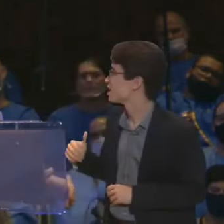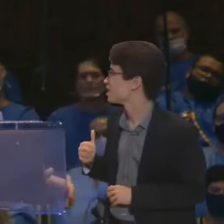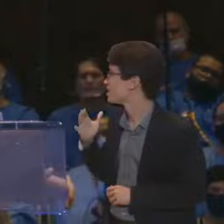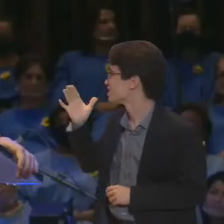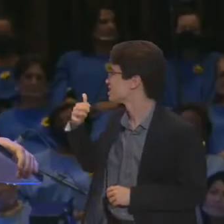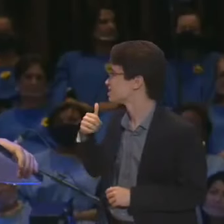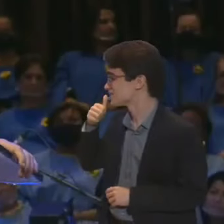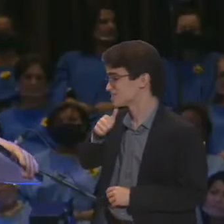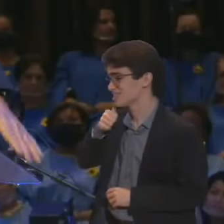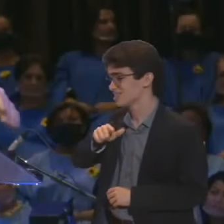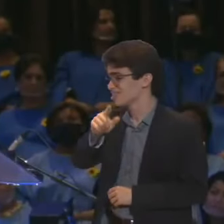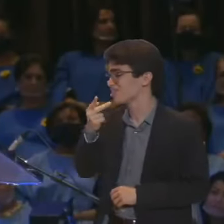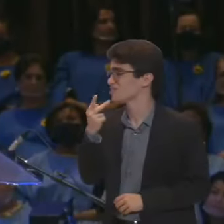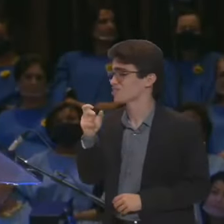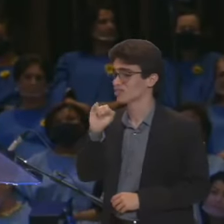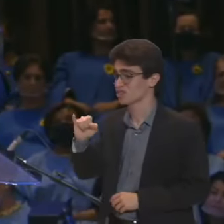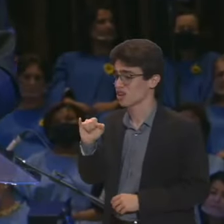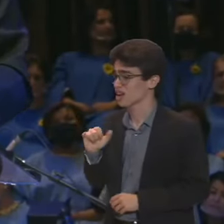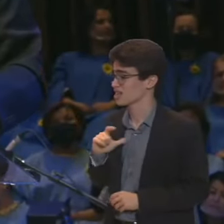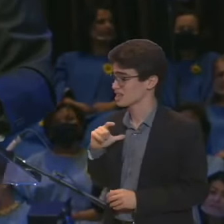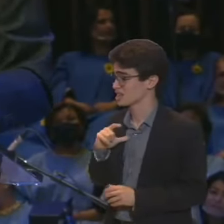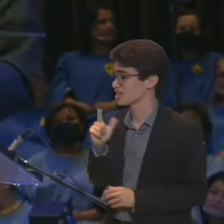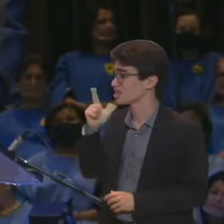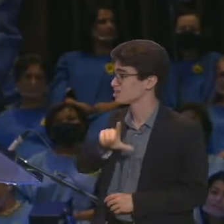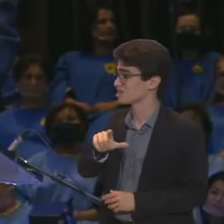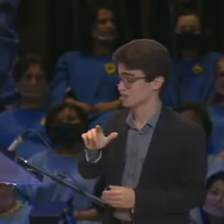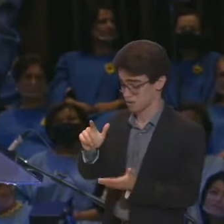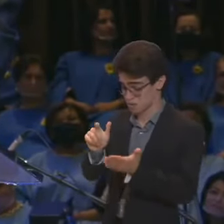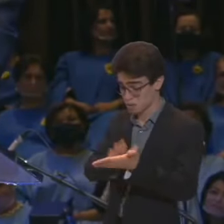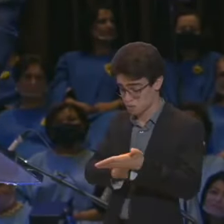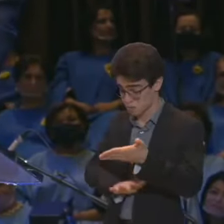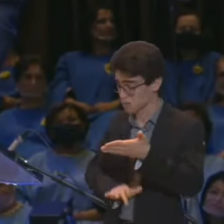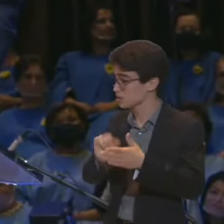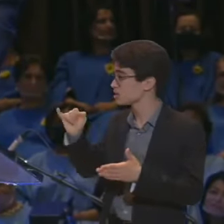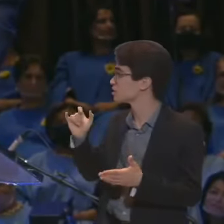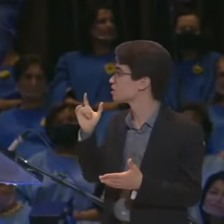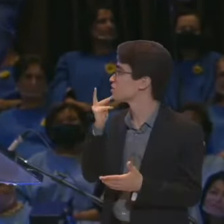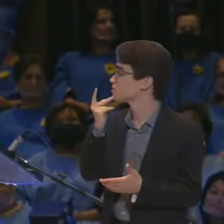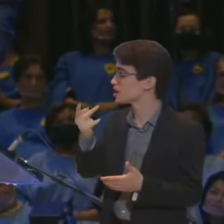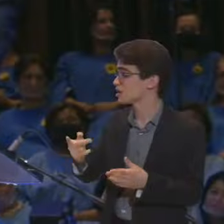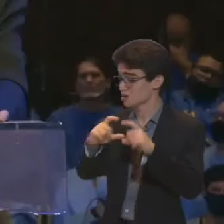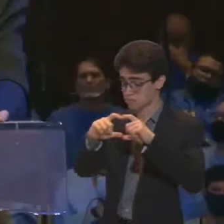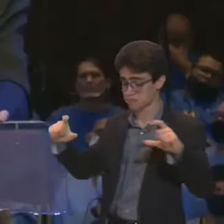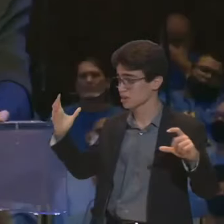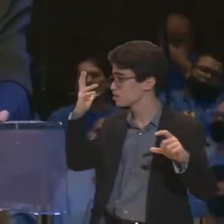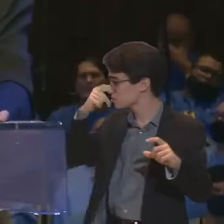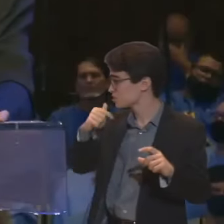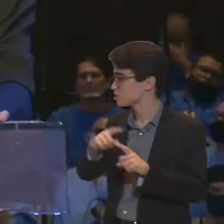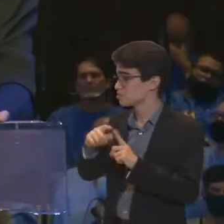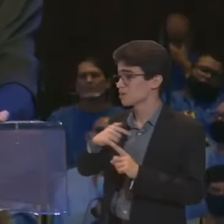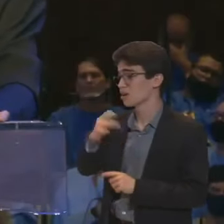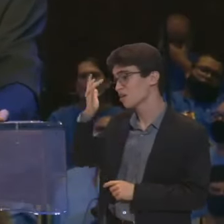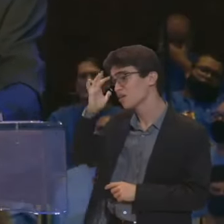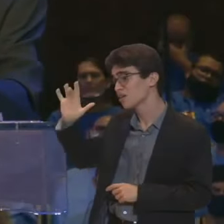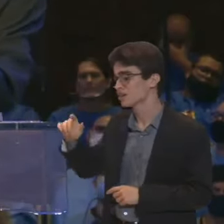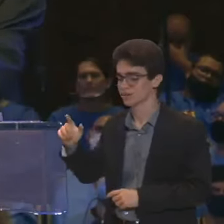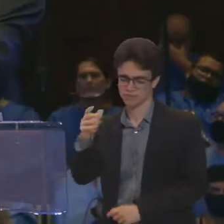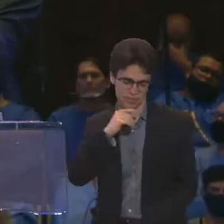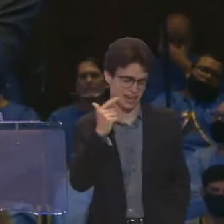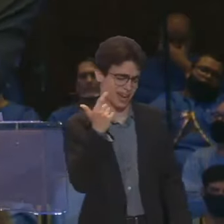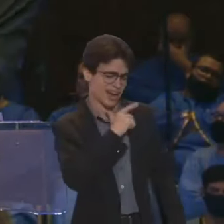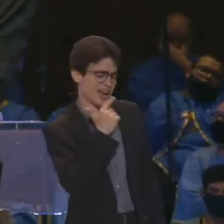Ah, pai, a tia falou que amanhã só dá presença quem responder com a chave, uma frase bonita, eu não sei nenhuma. O pai deu uma risada,